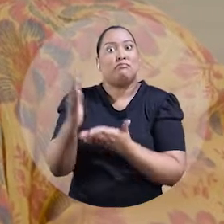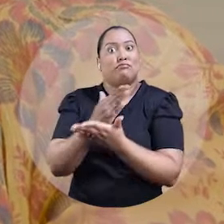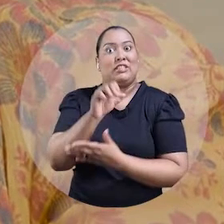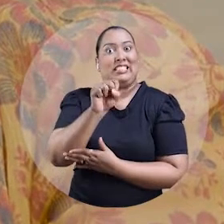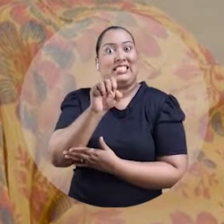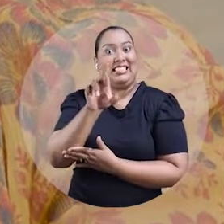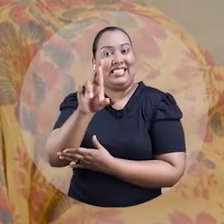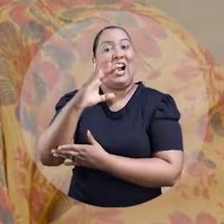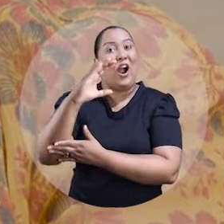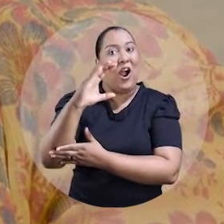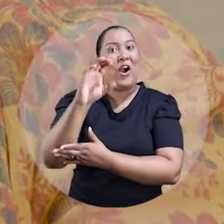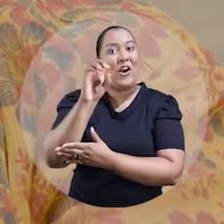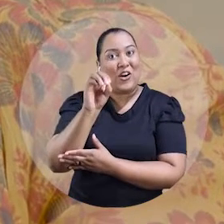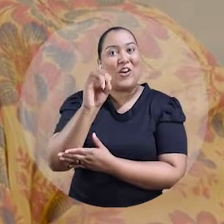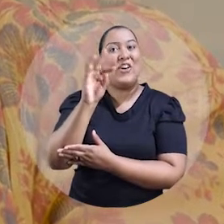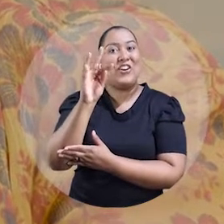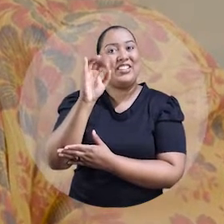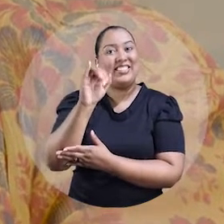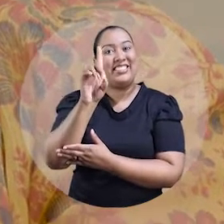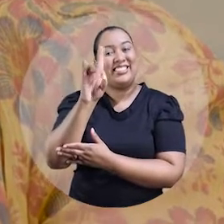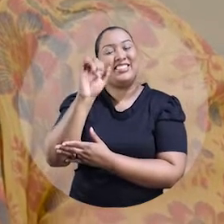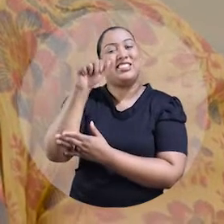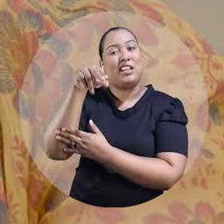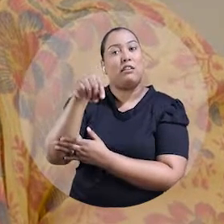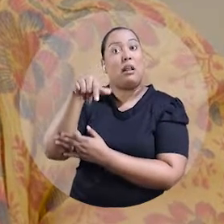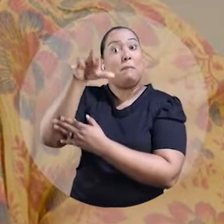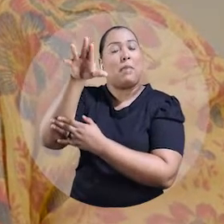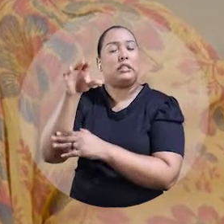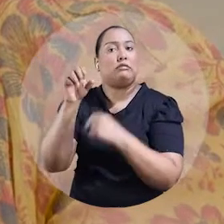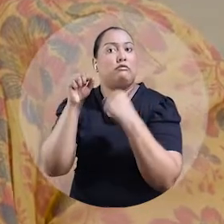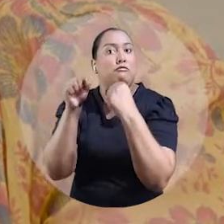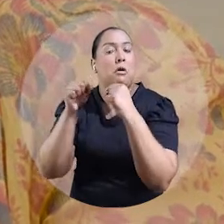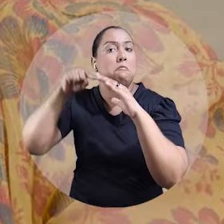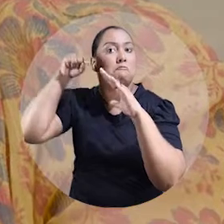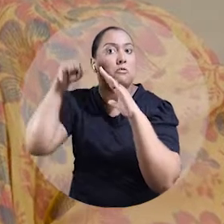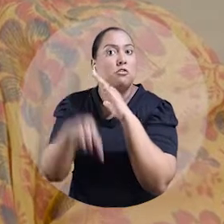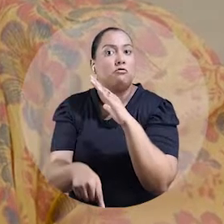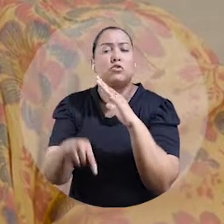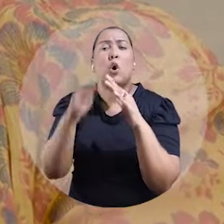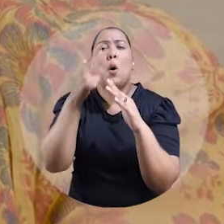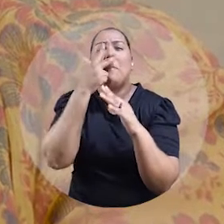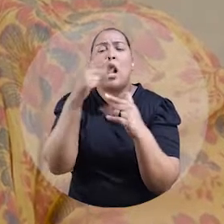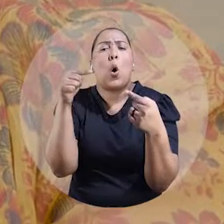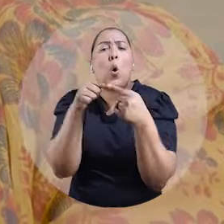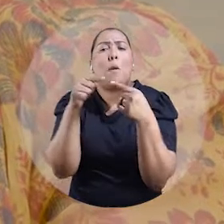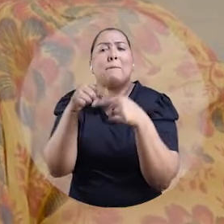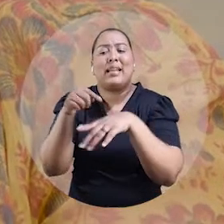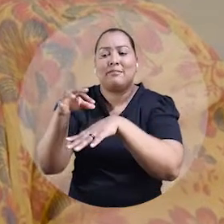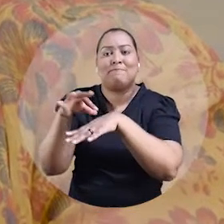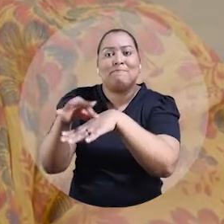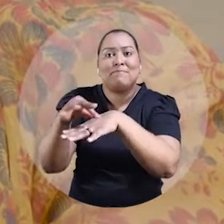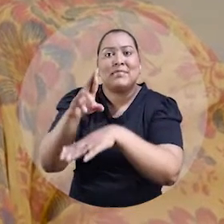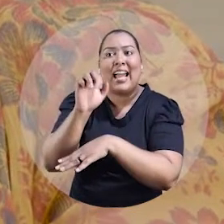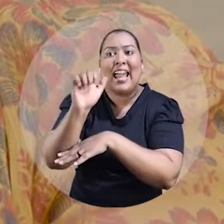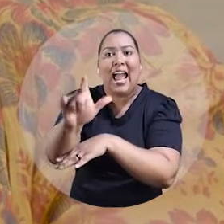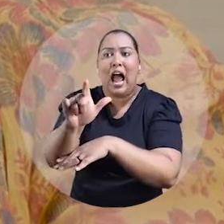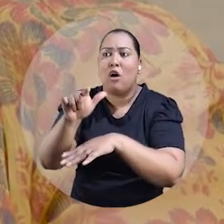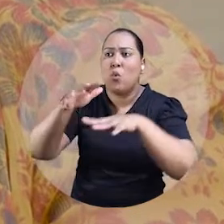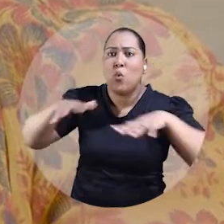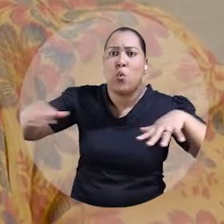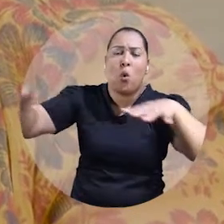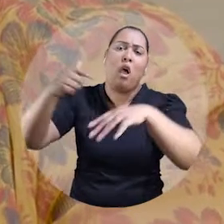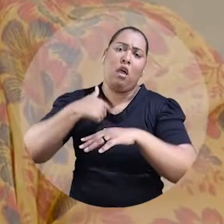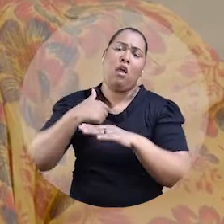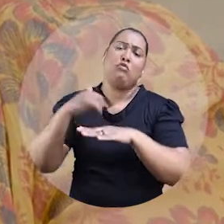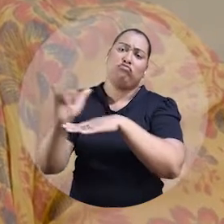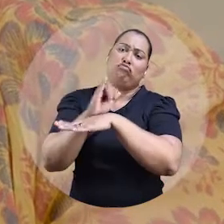Cotidiano, ele está um tanto mais denso. E bem dentro do real, né? Embora eu use muitas